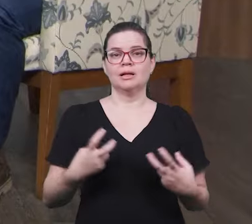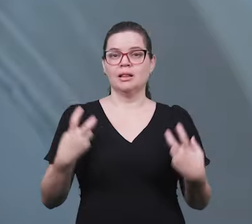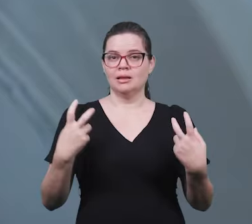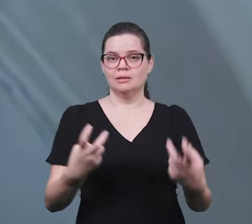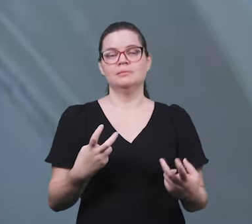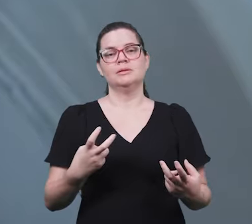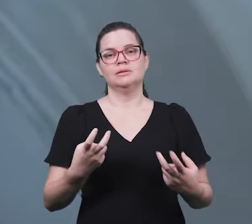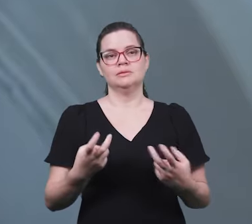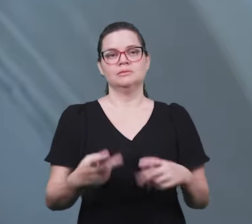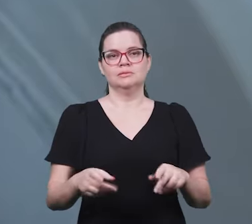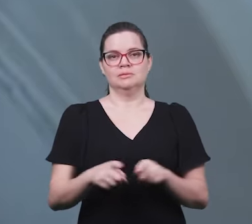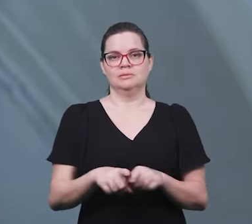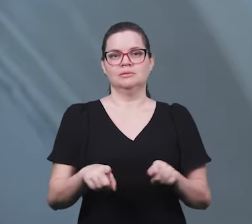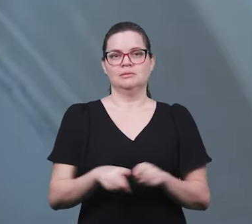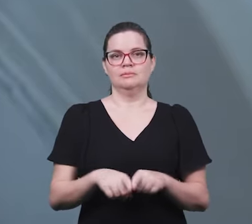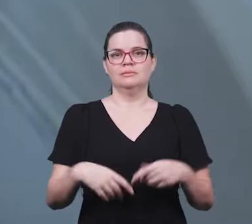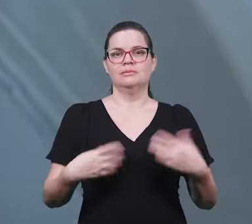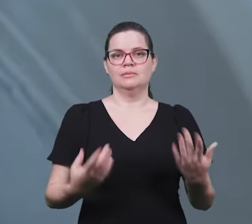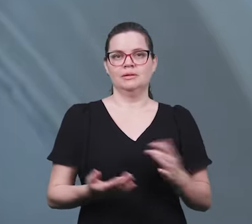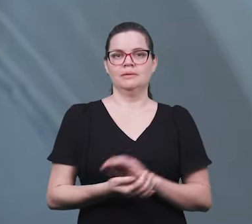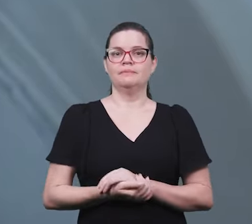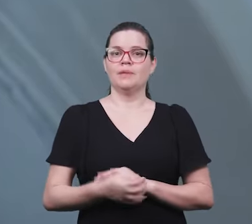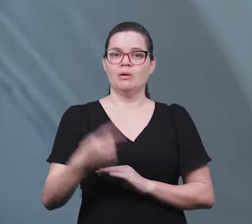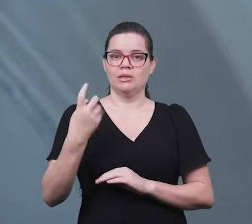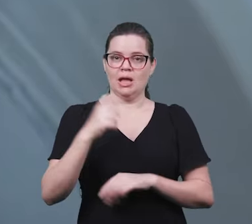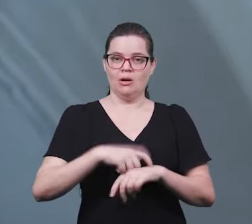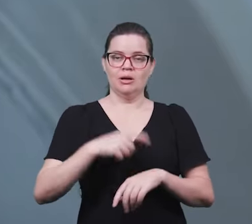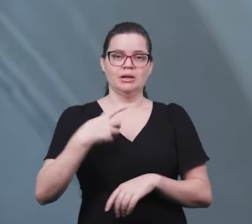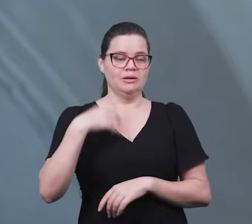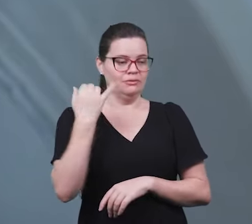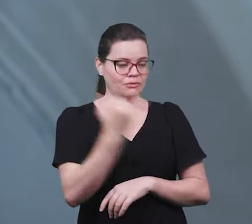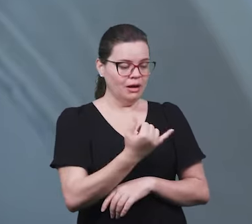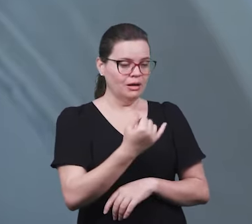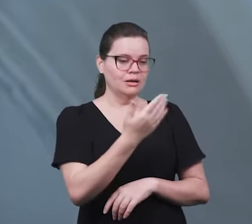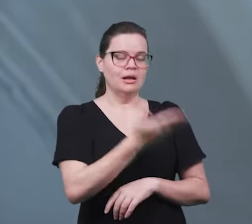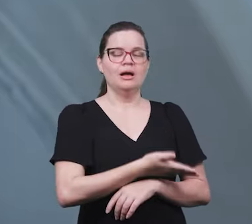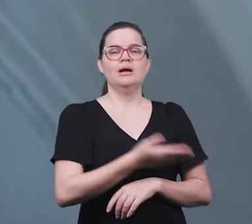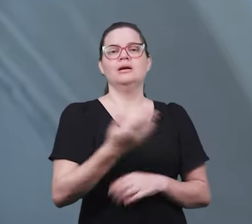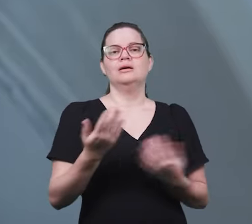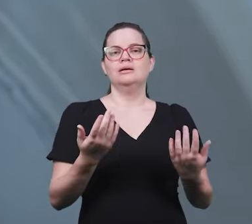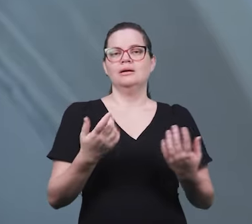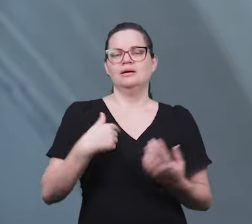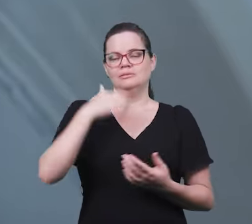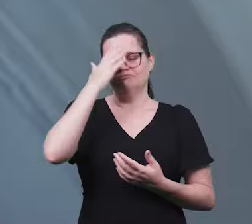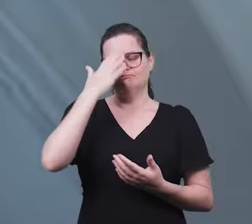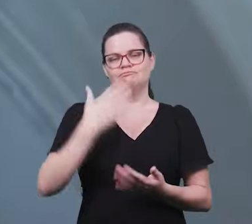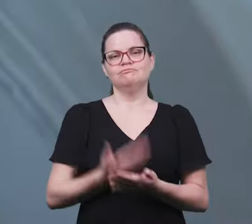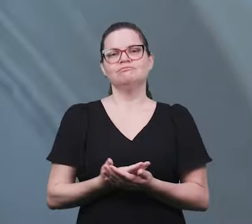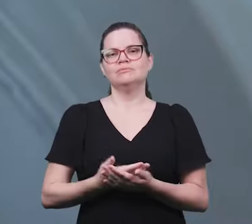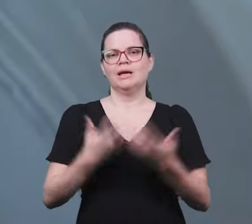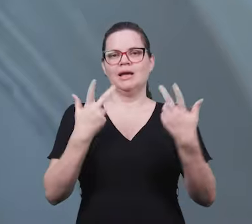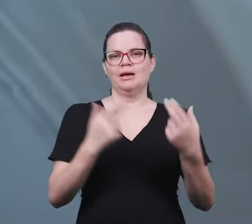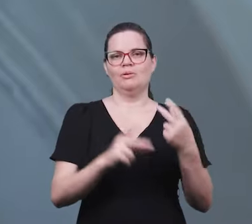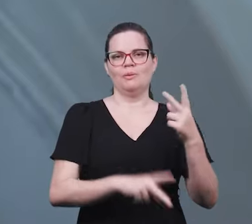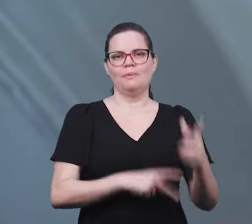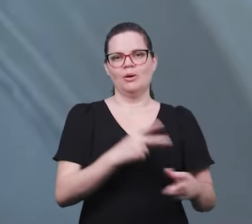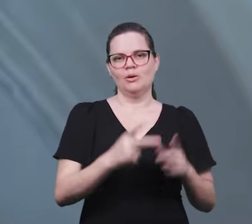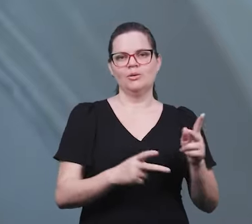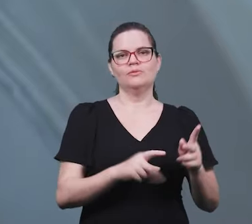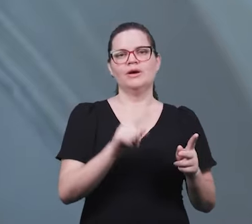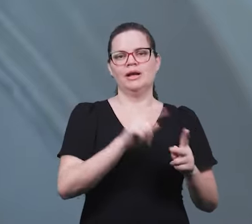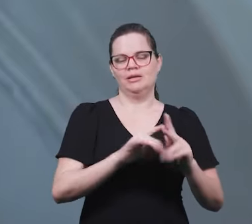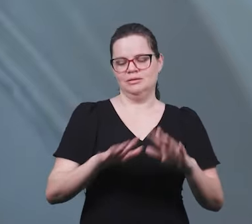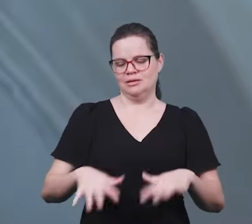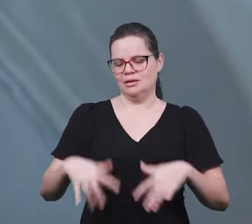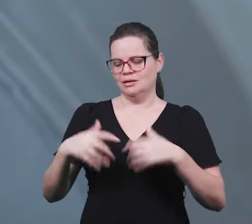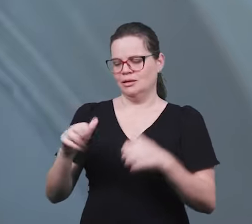ela inclina e adora. Ela se inclina e adora. Eles não se inclinaram e adoraram Moisés e Arão. Eles